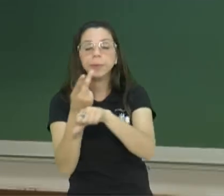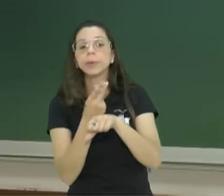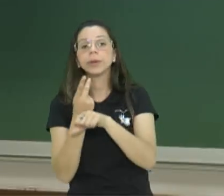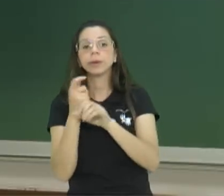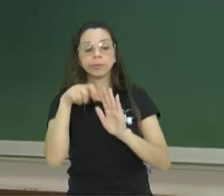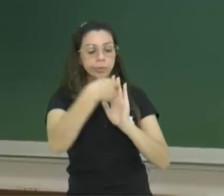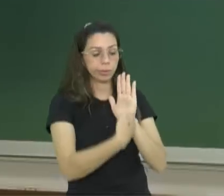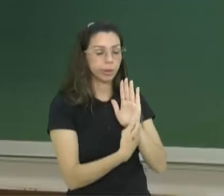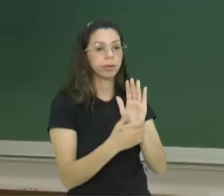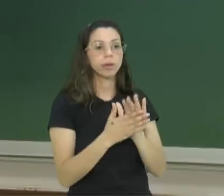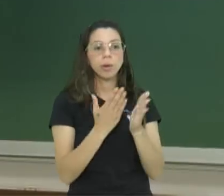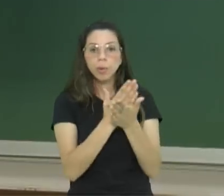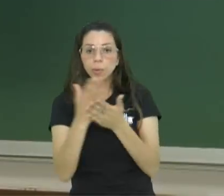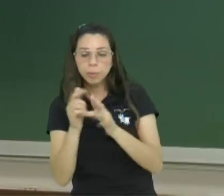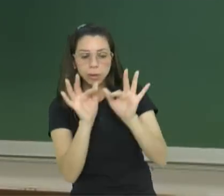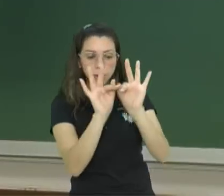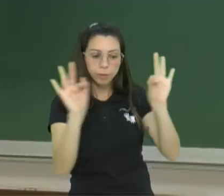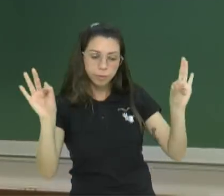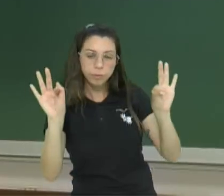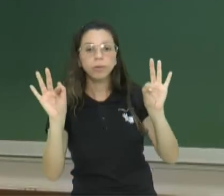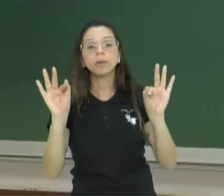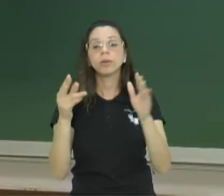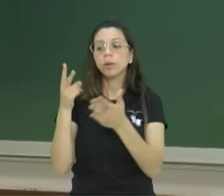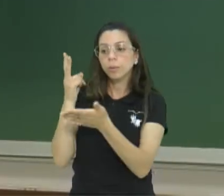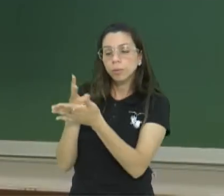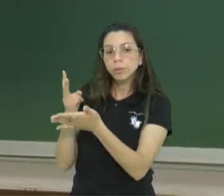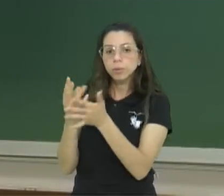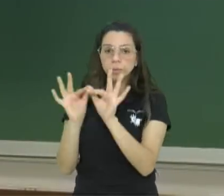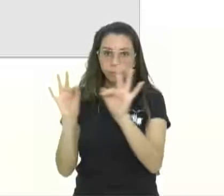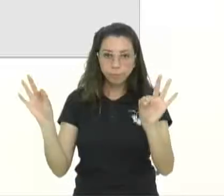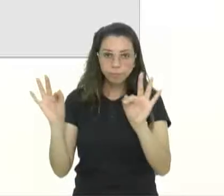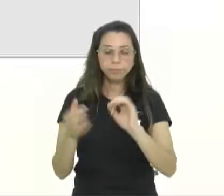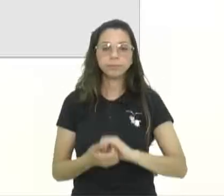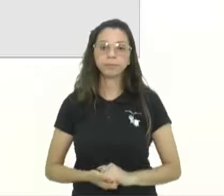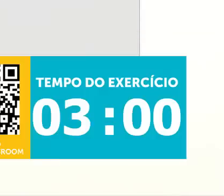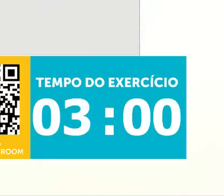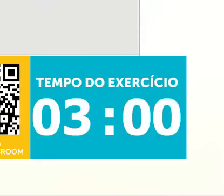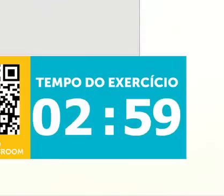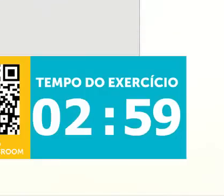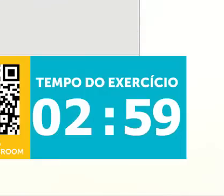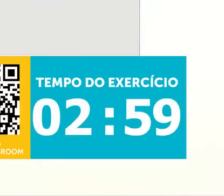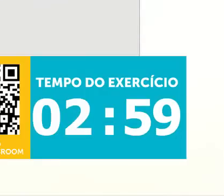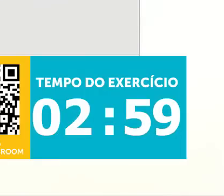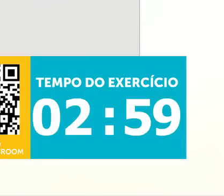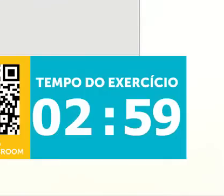vocês. It's celebrated. E aí vocês continuam a frase.